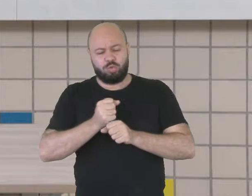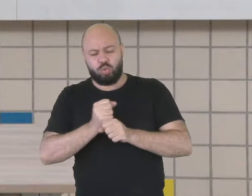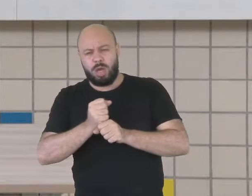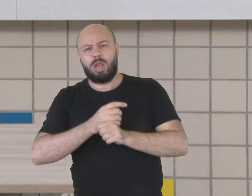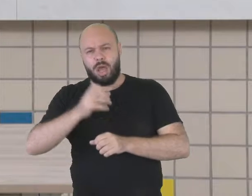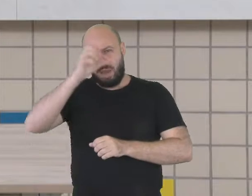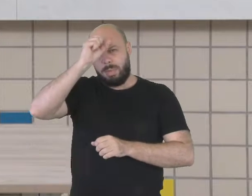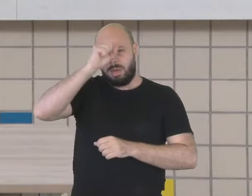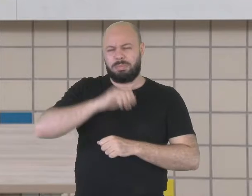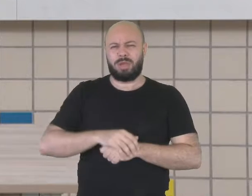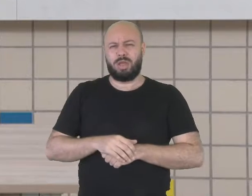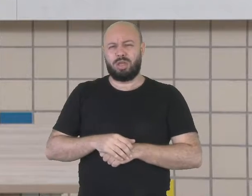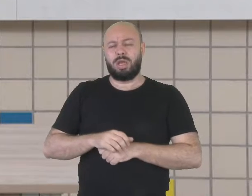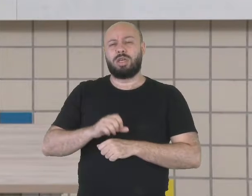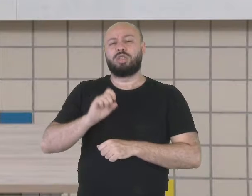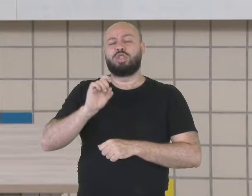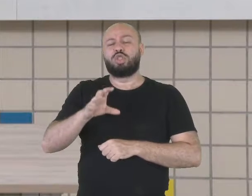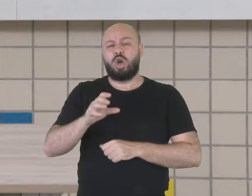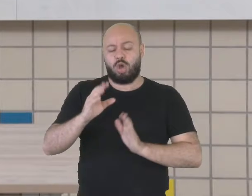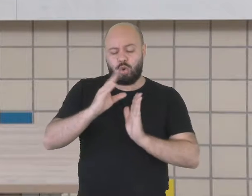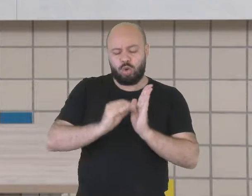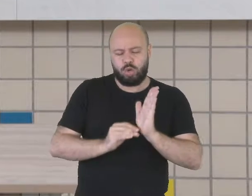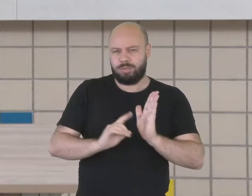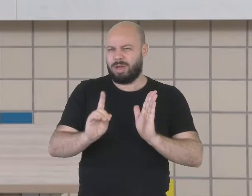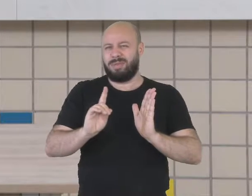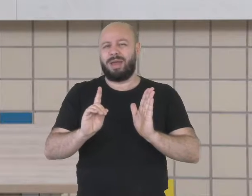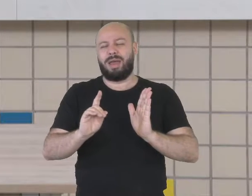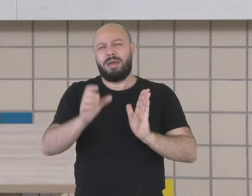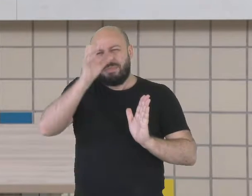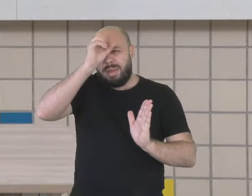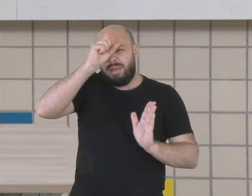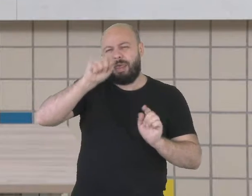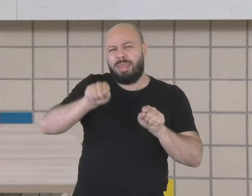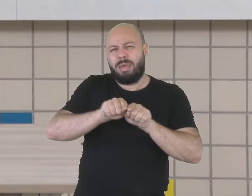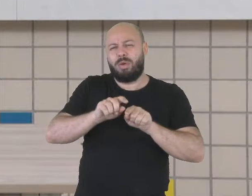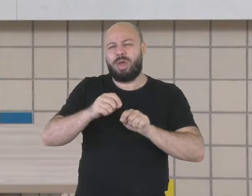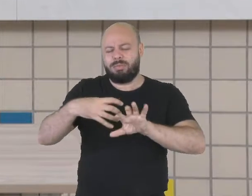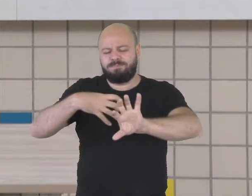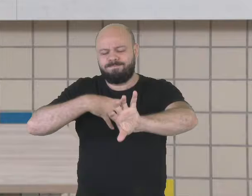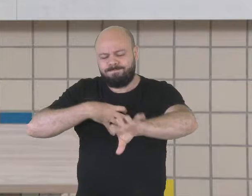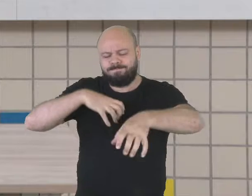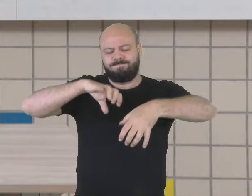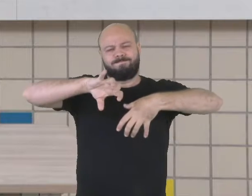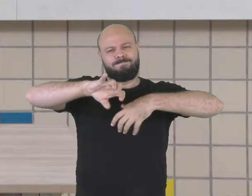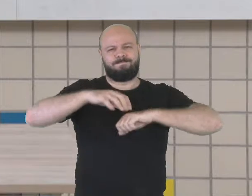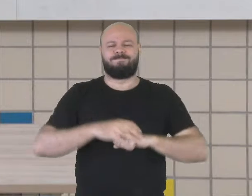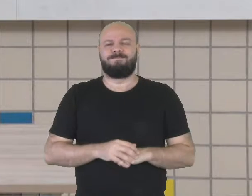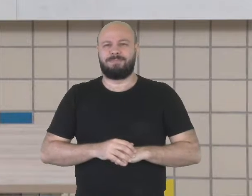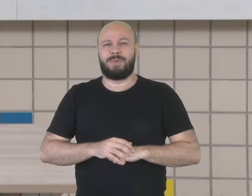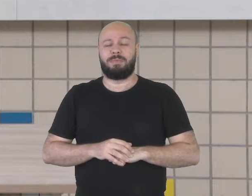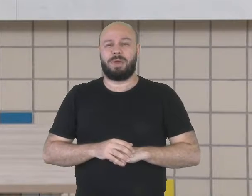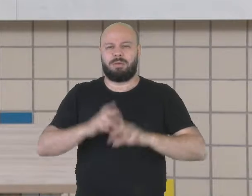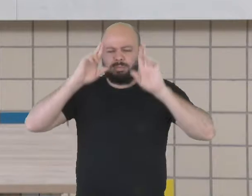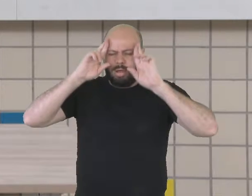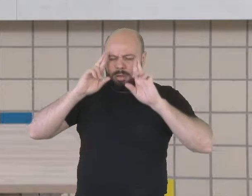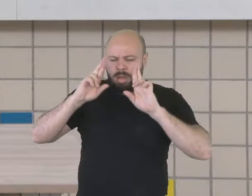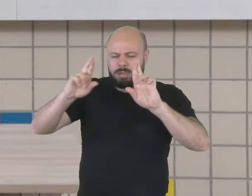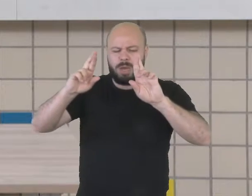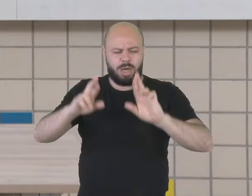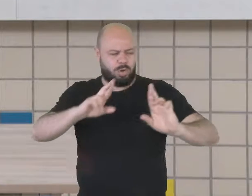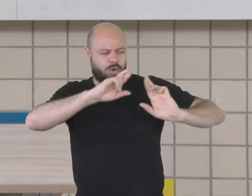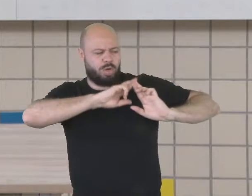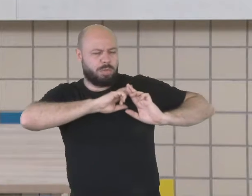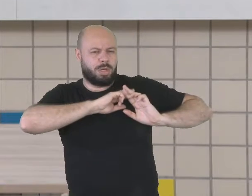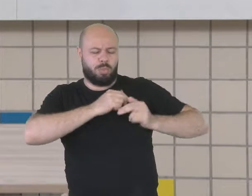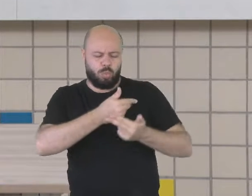não só aprender sobre o nosso conteúdo, mas aprender também sobre ter mais empatia, sobre ter mais respeito e